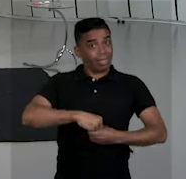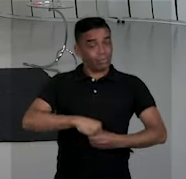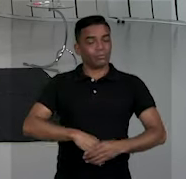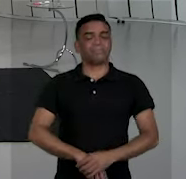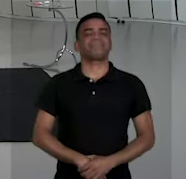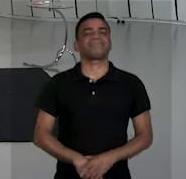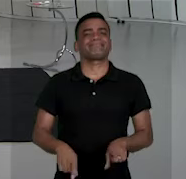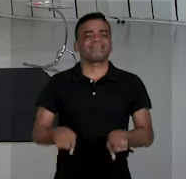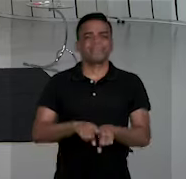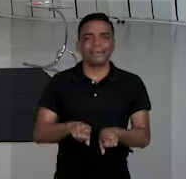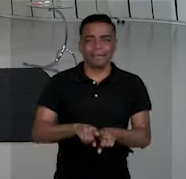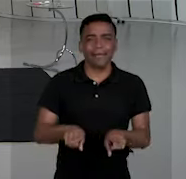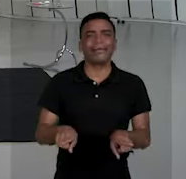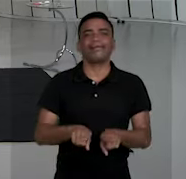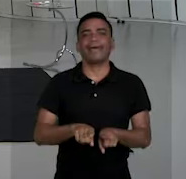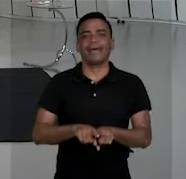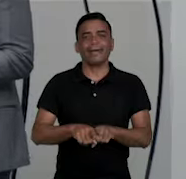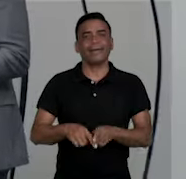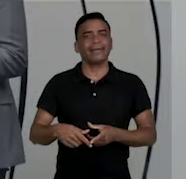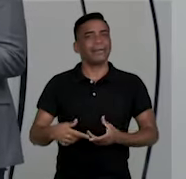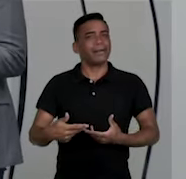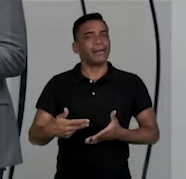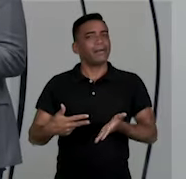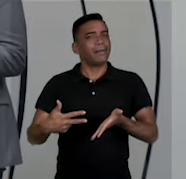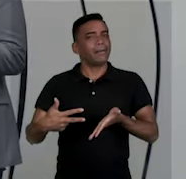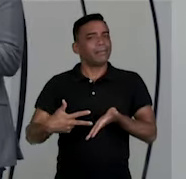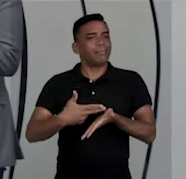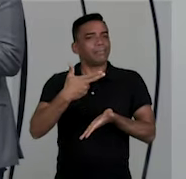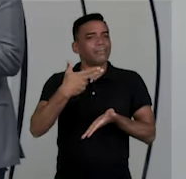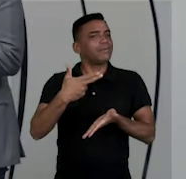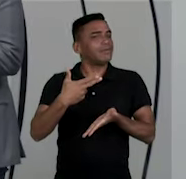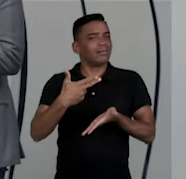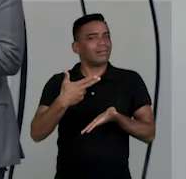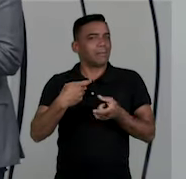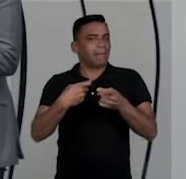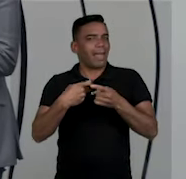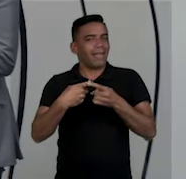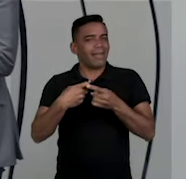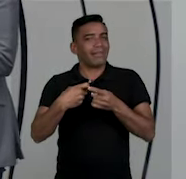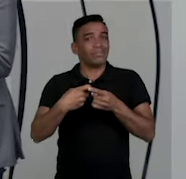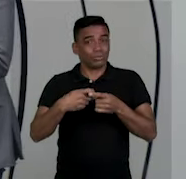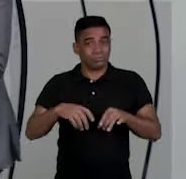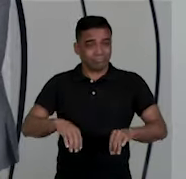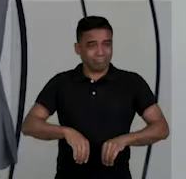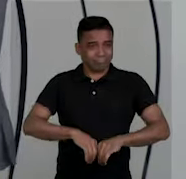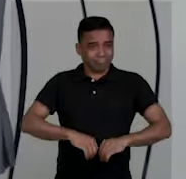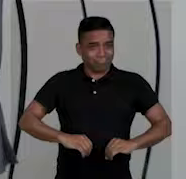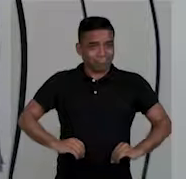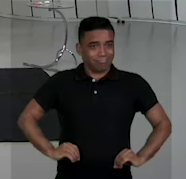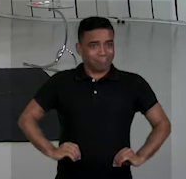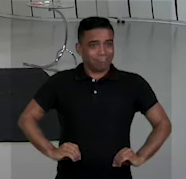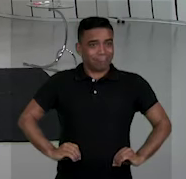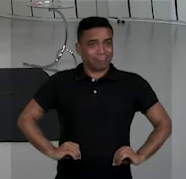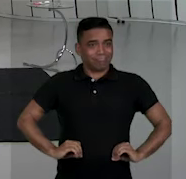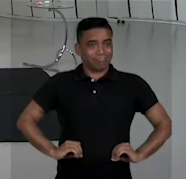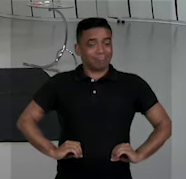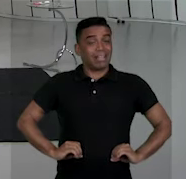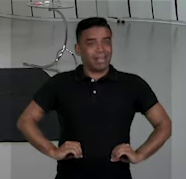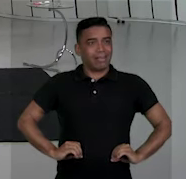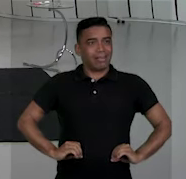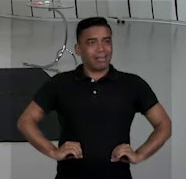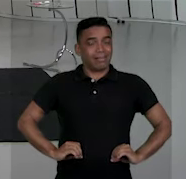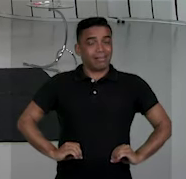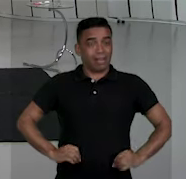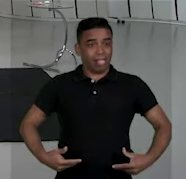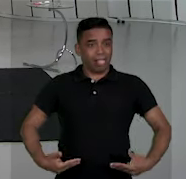os métodos cirúrgicos, que são definitivos, de a ligadura das trompas na mulher